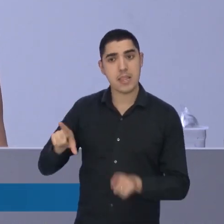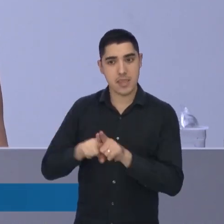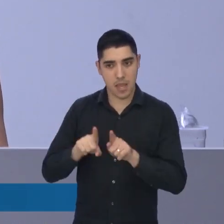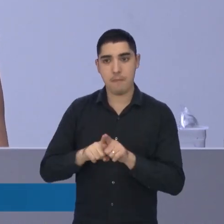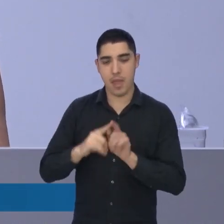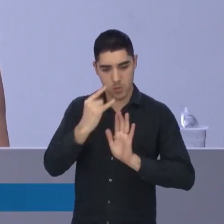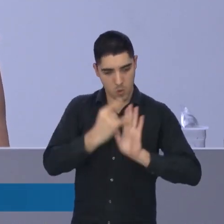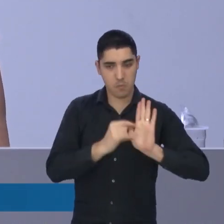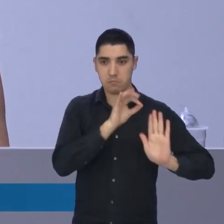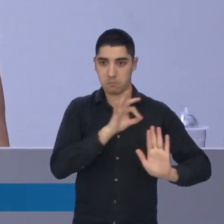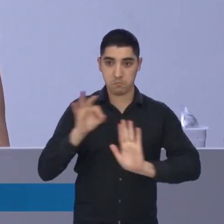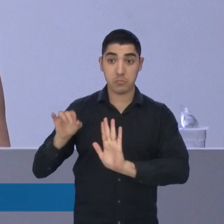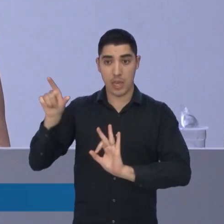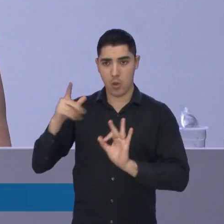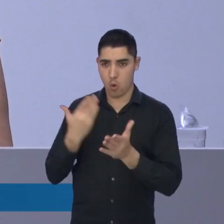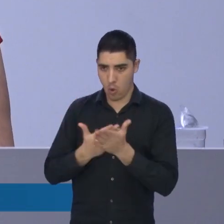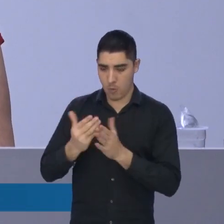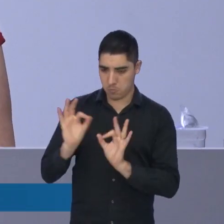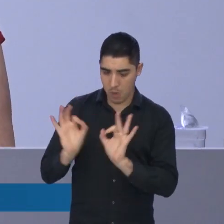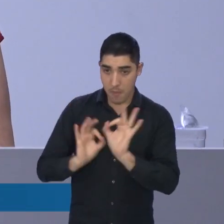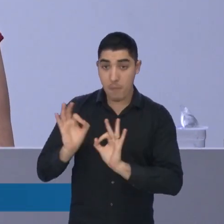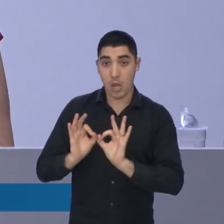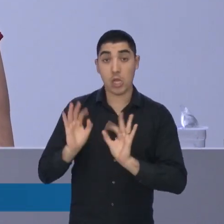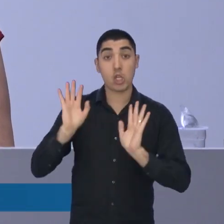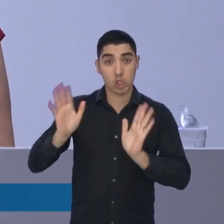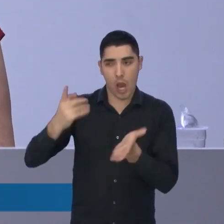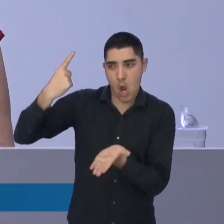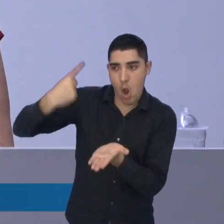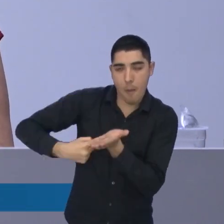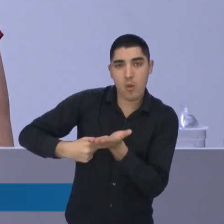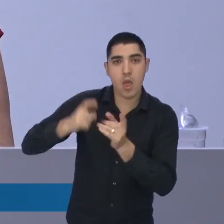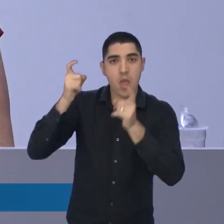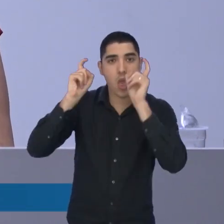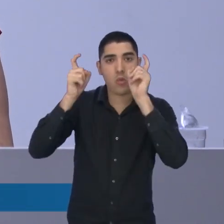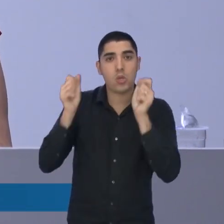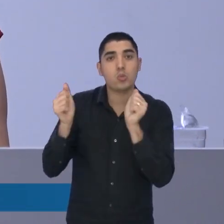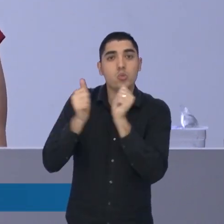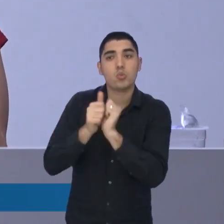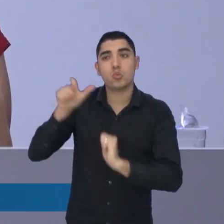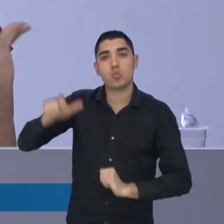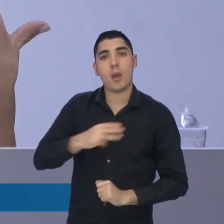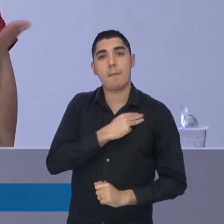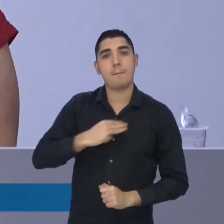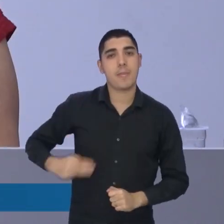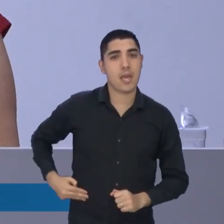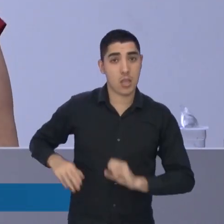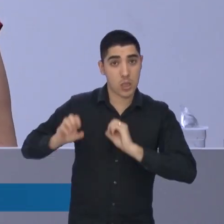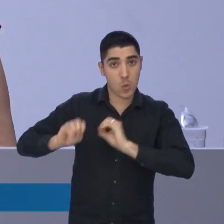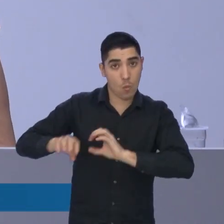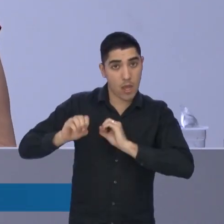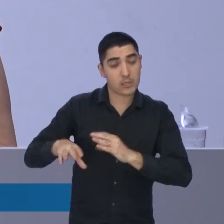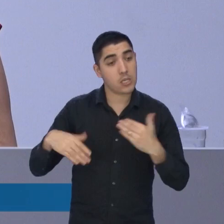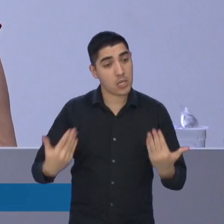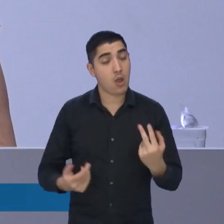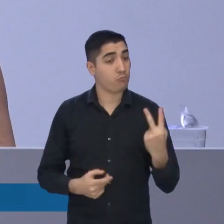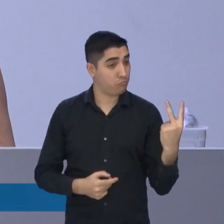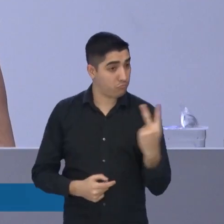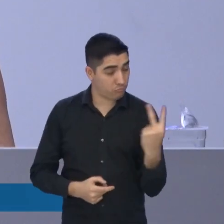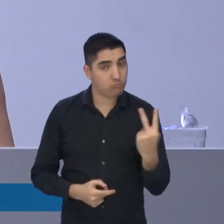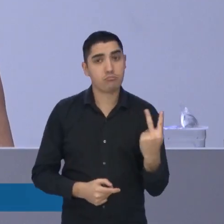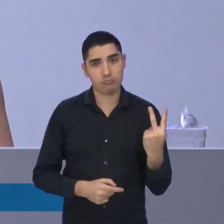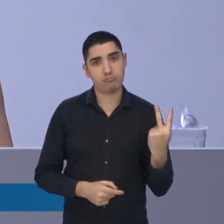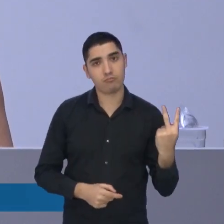já solicitou a reunião com o ministro da Educação, né? E aí vocês dois iriam participar dessa